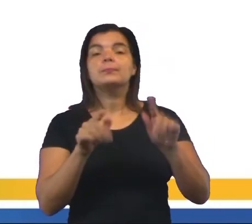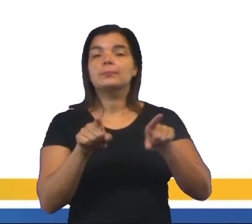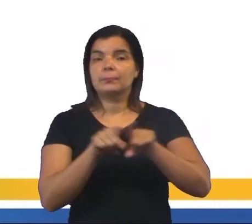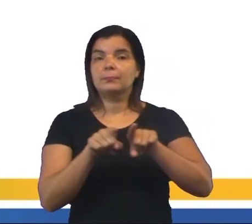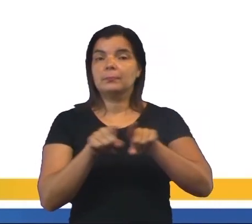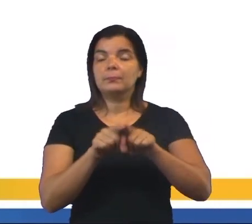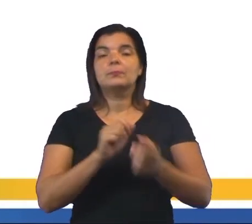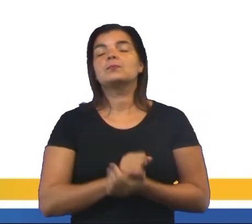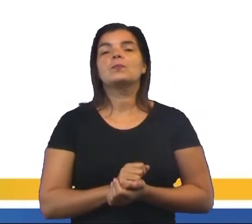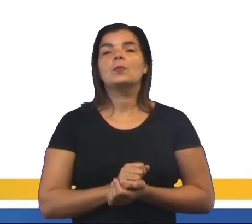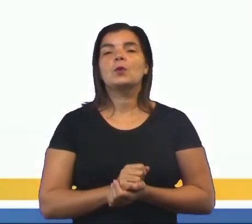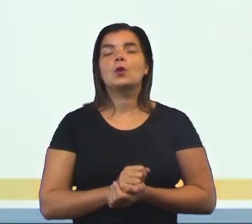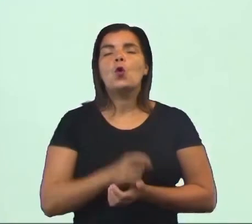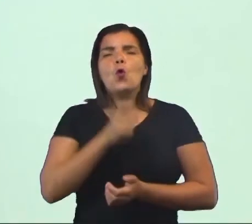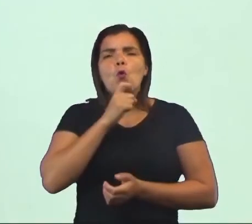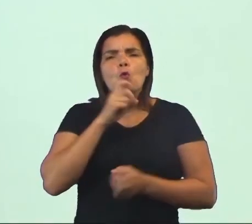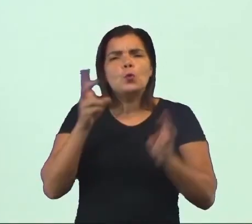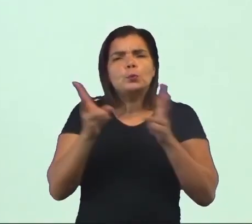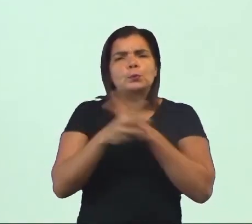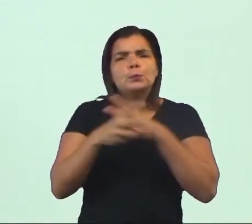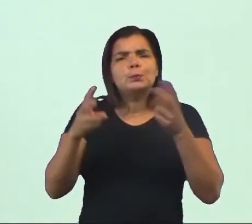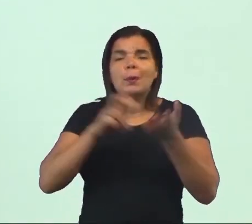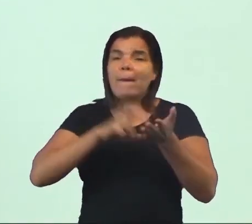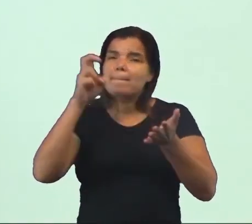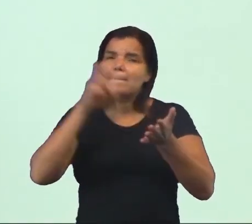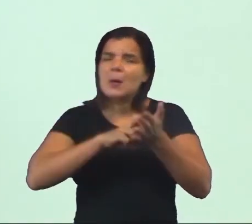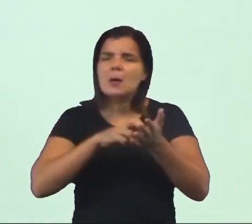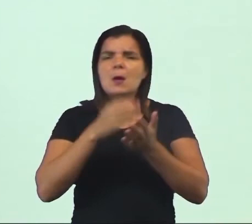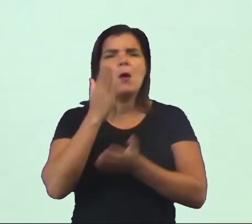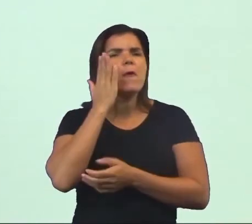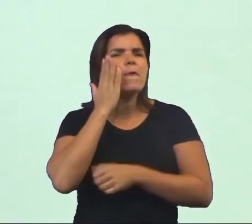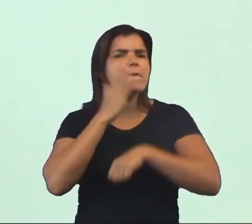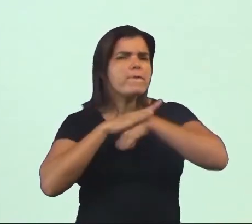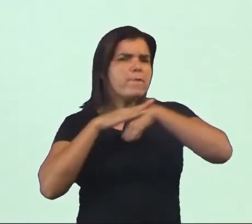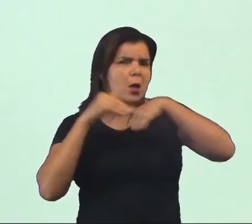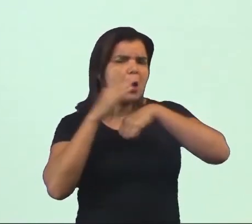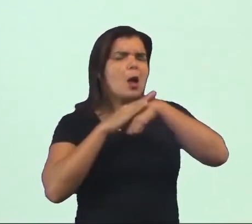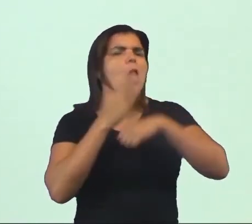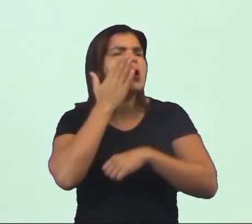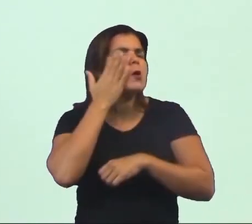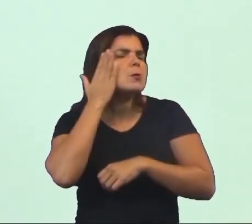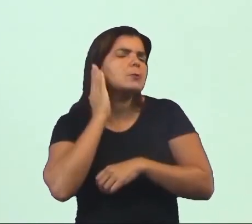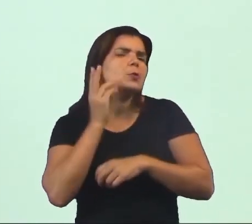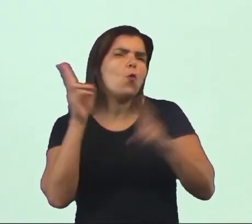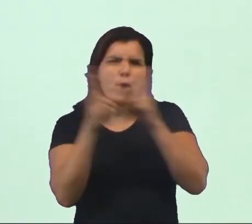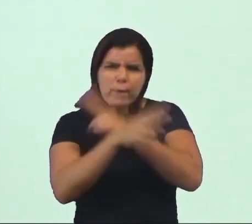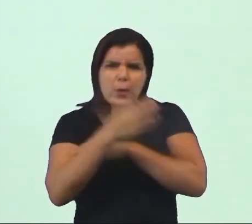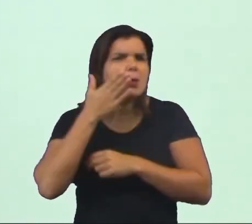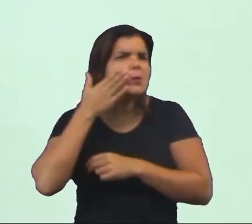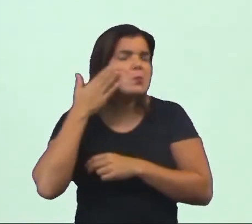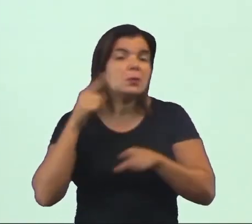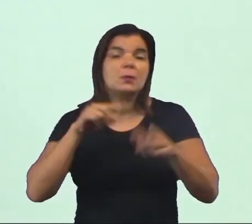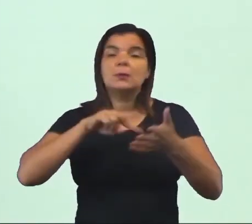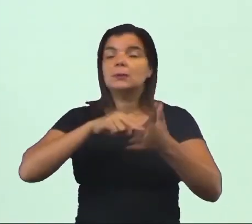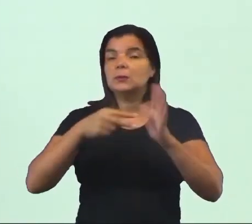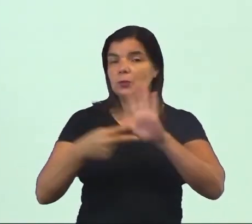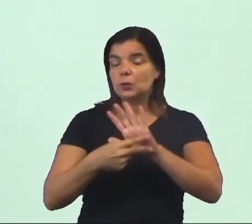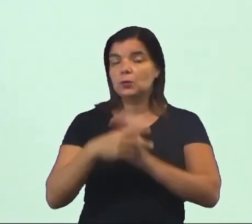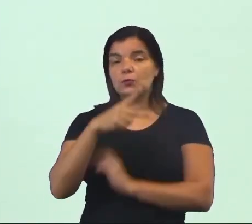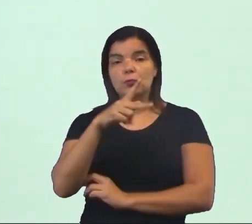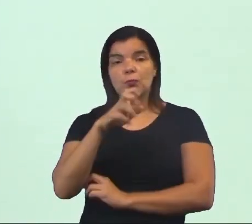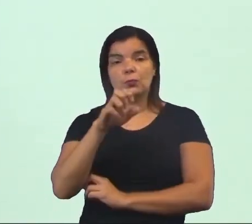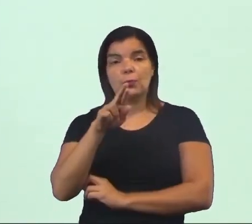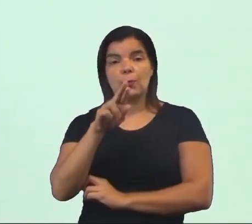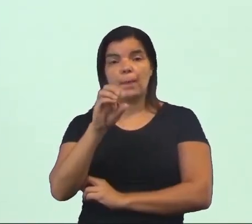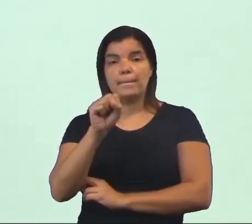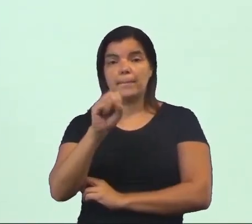da manhã acariciava nossos rostos. O vento frio acariciar nossos rostos a gente chama de personificação. Estou